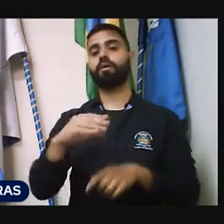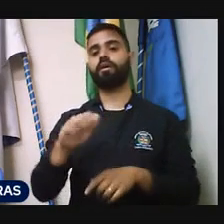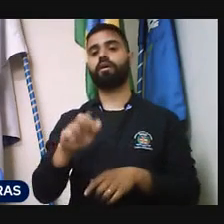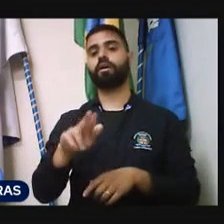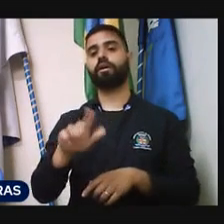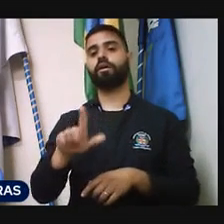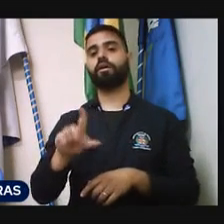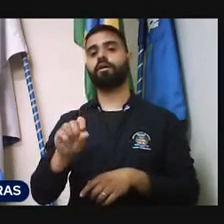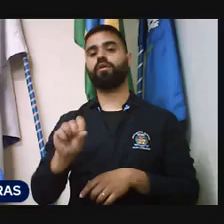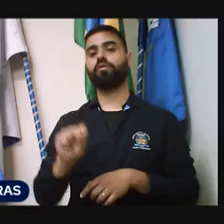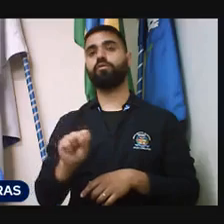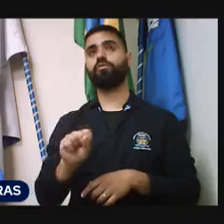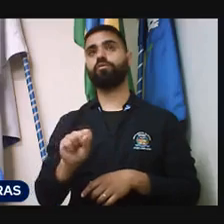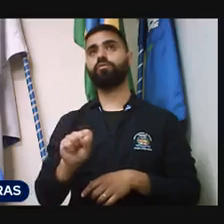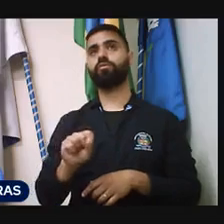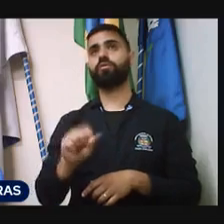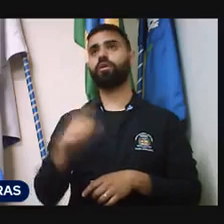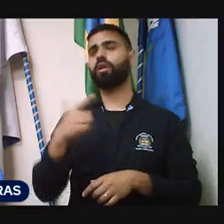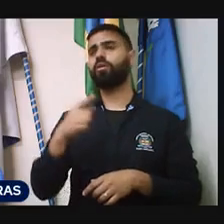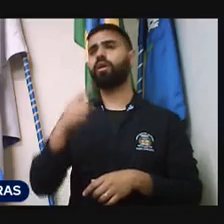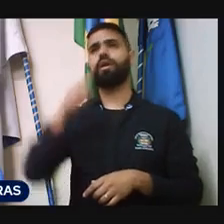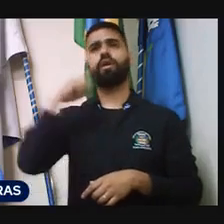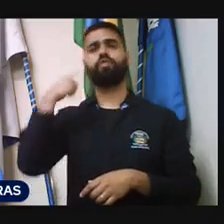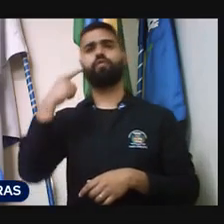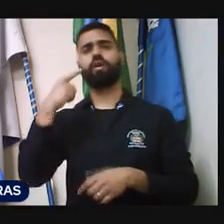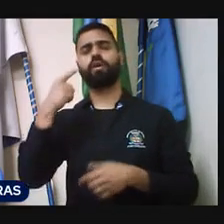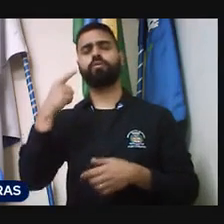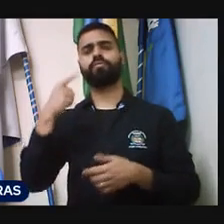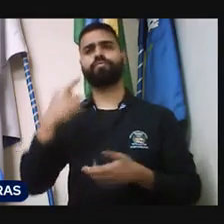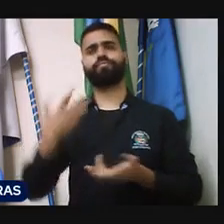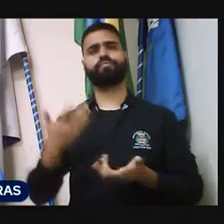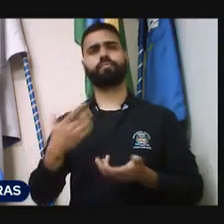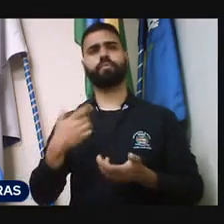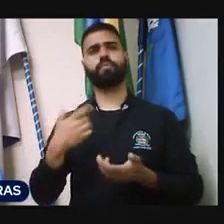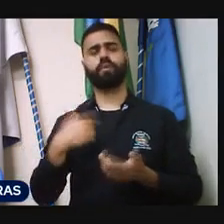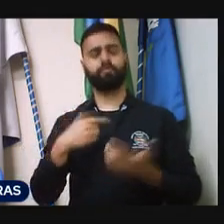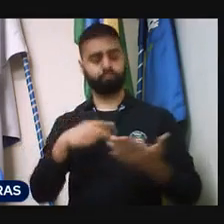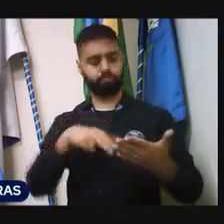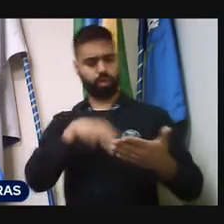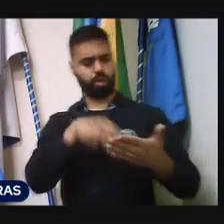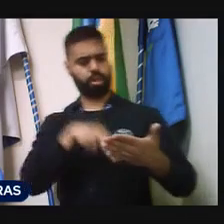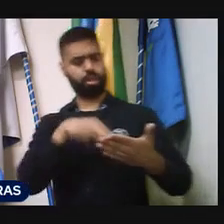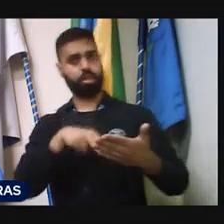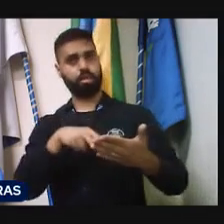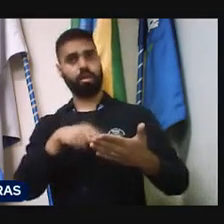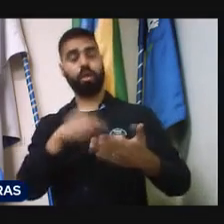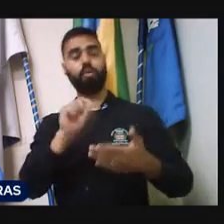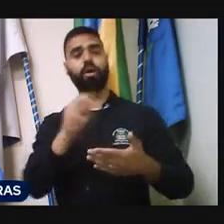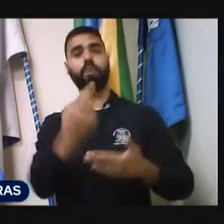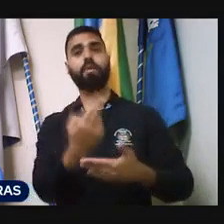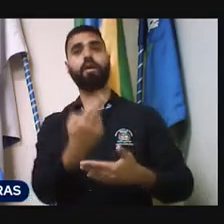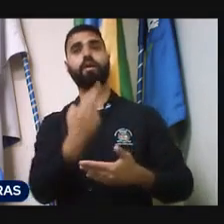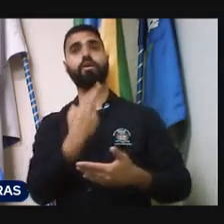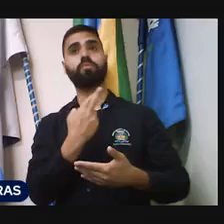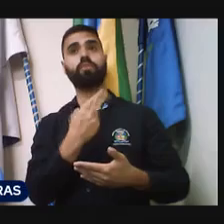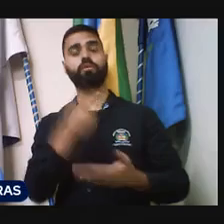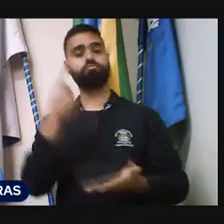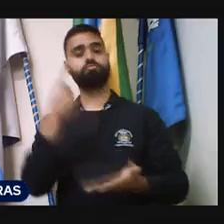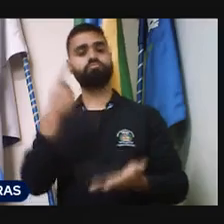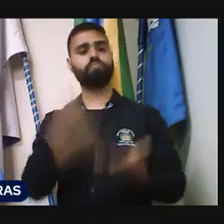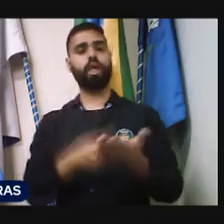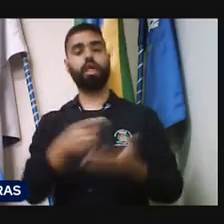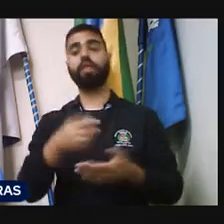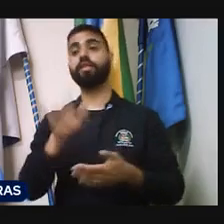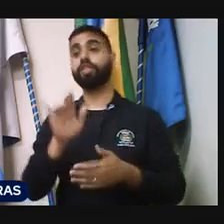né e não advogado nos autos e deparei com esse processo é uma resposta já é uma decisão